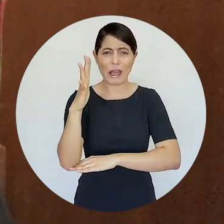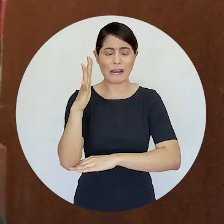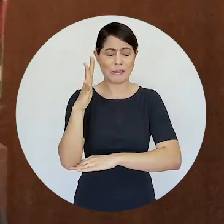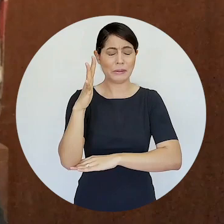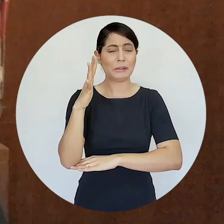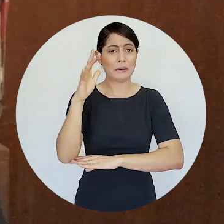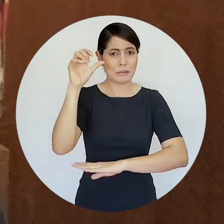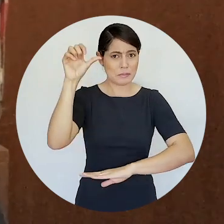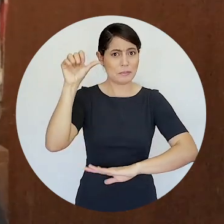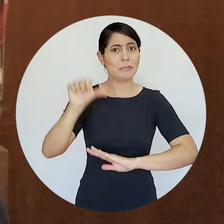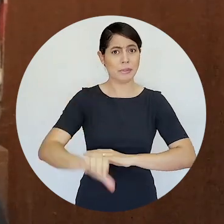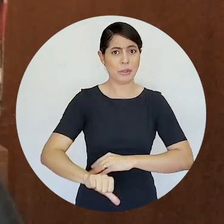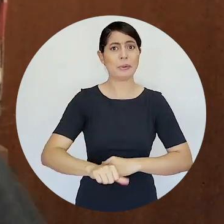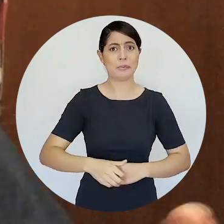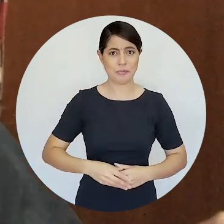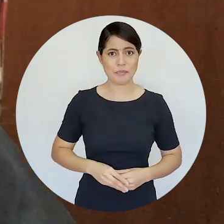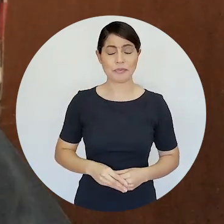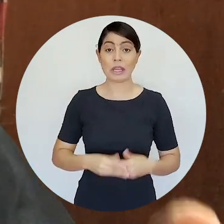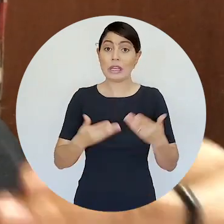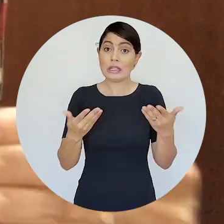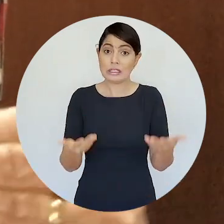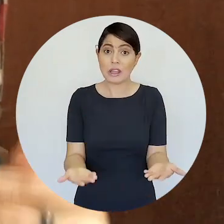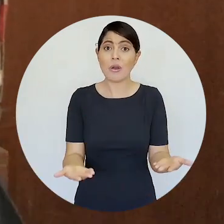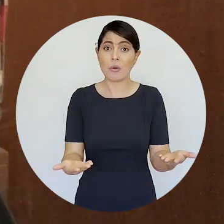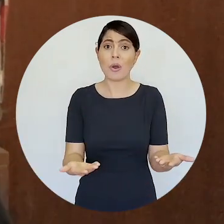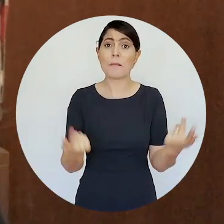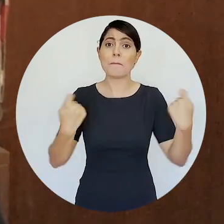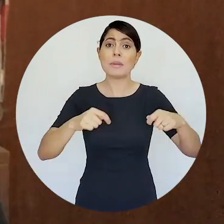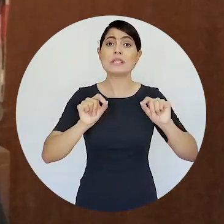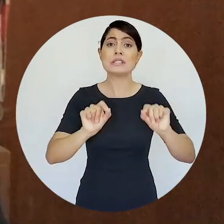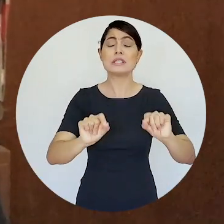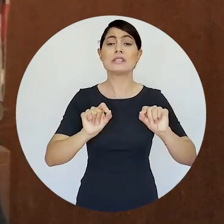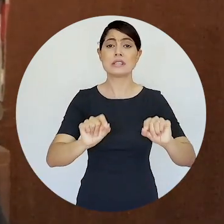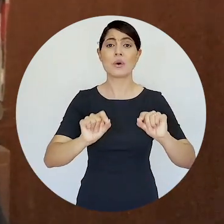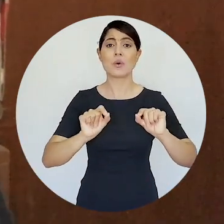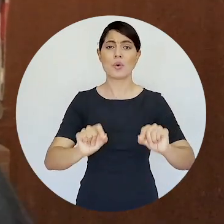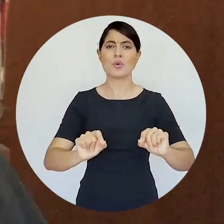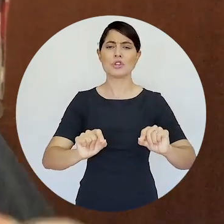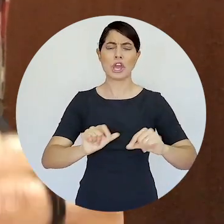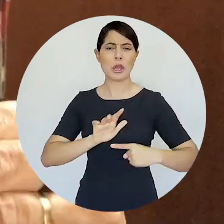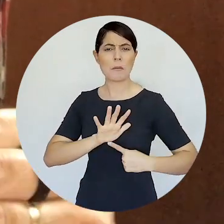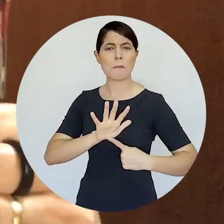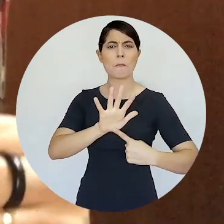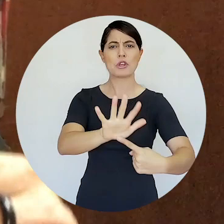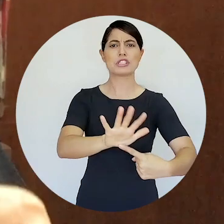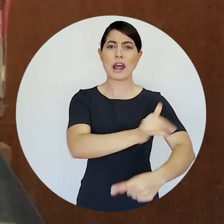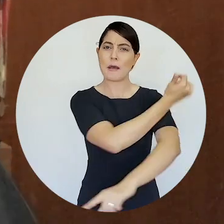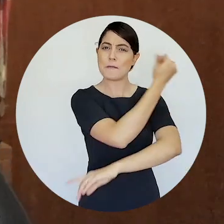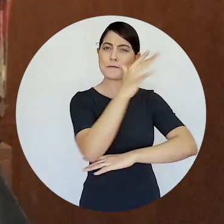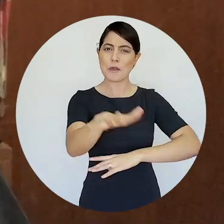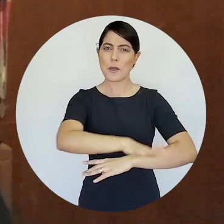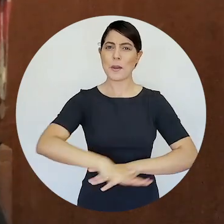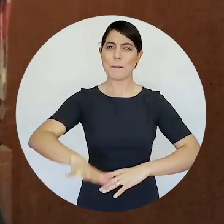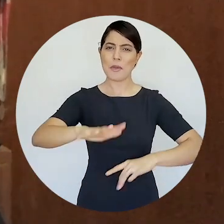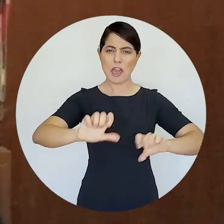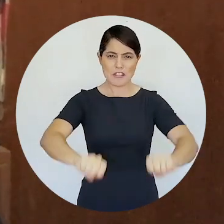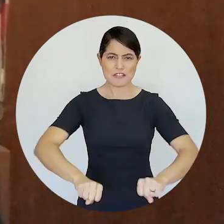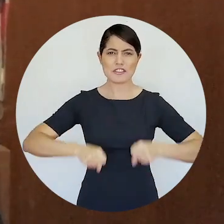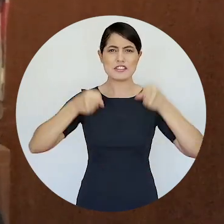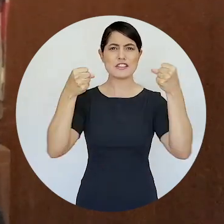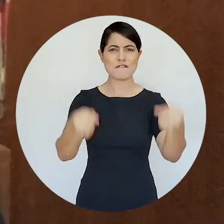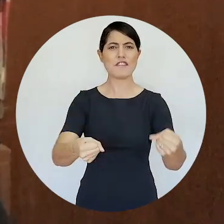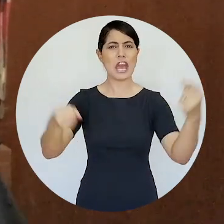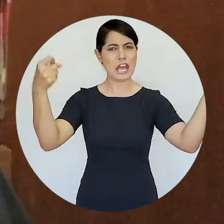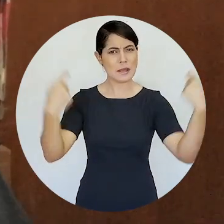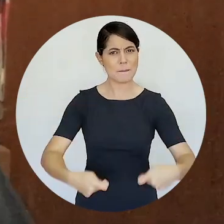grande vilão ambiental. É preciso restaurar a situação anterior, é preciso afirmar a defesa